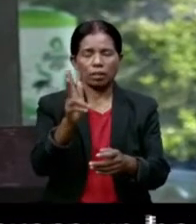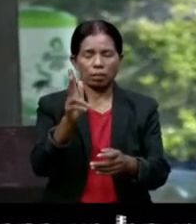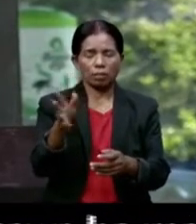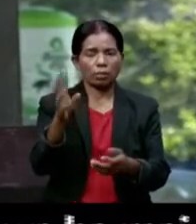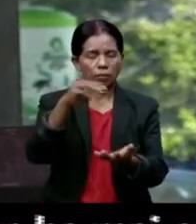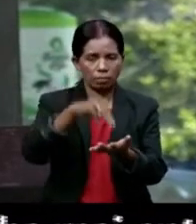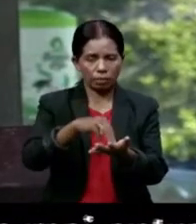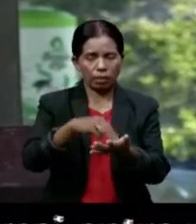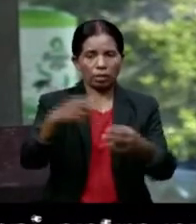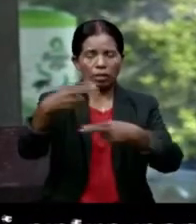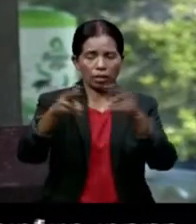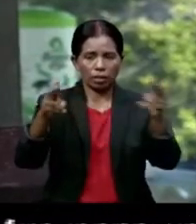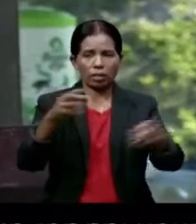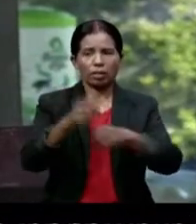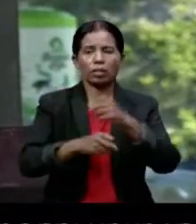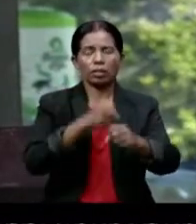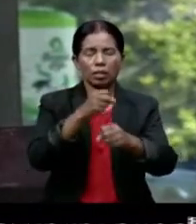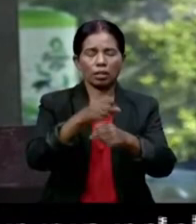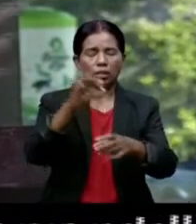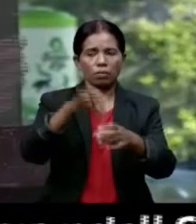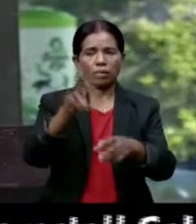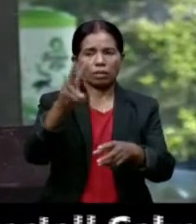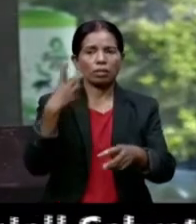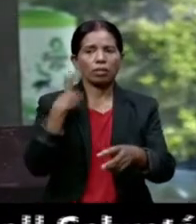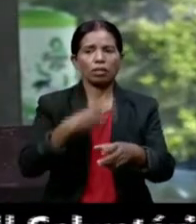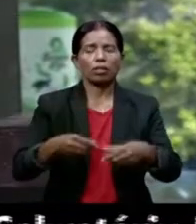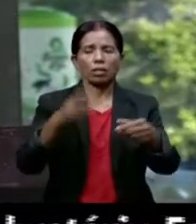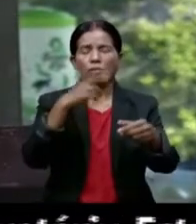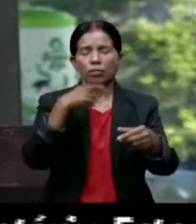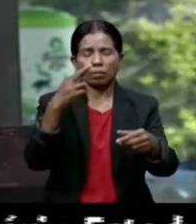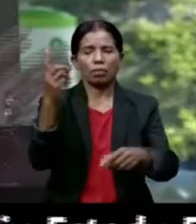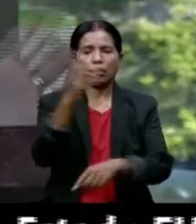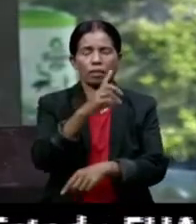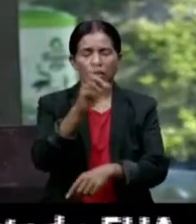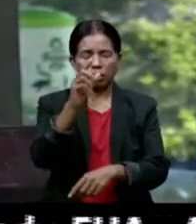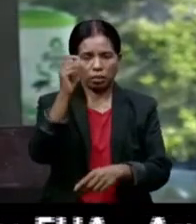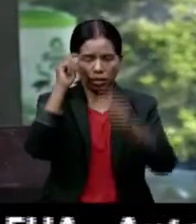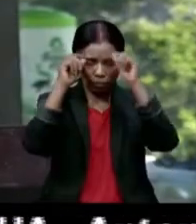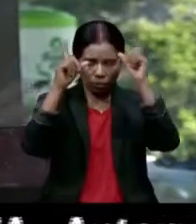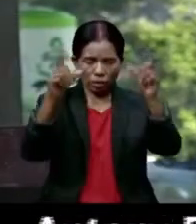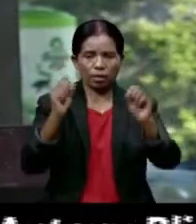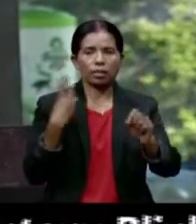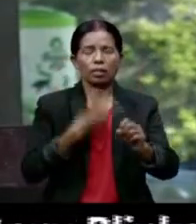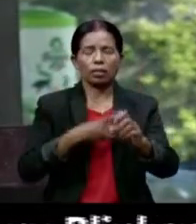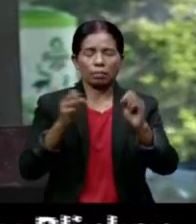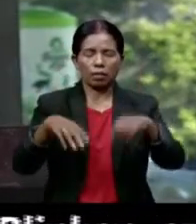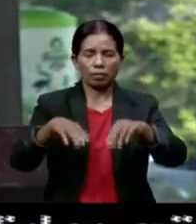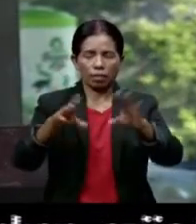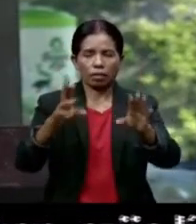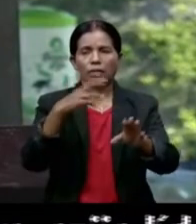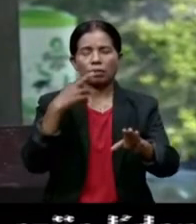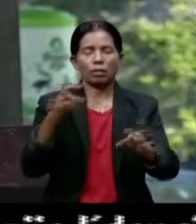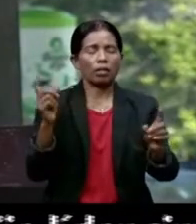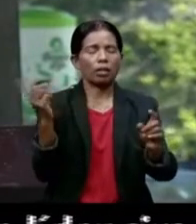agora rapne, tine ne purusi dala rua, ita fos ba Timor ne, suficient ita bel fantan fos. Ebe ida ne lao se se